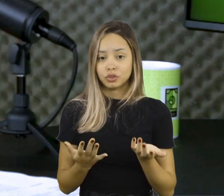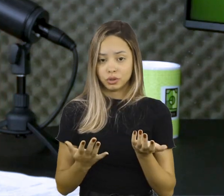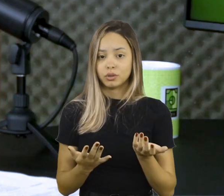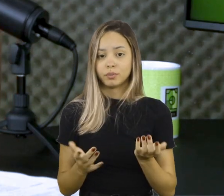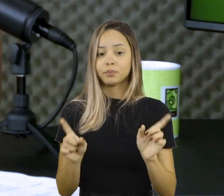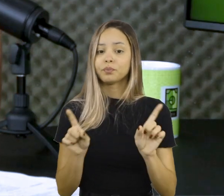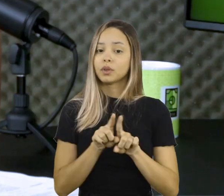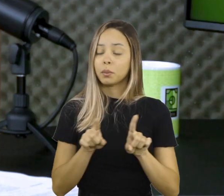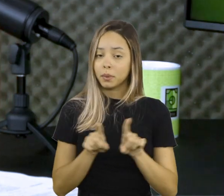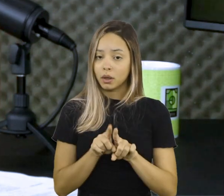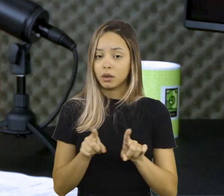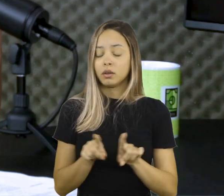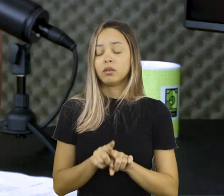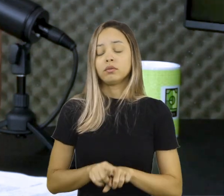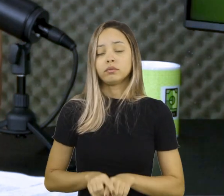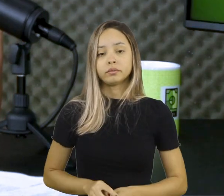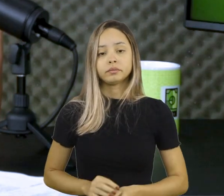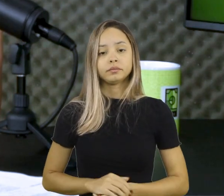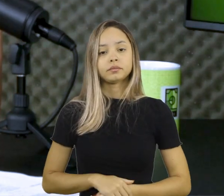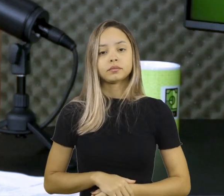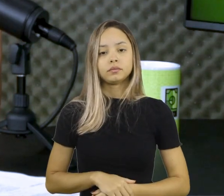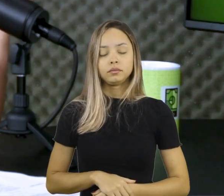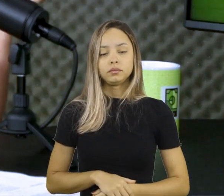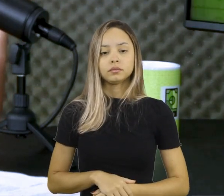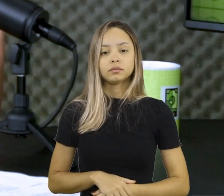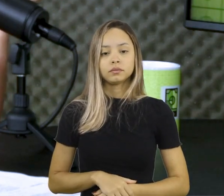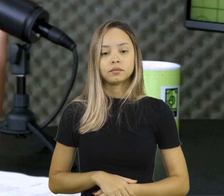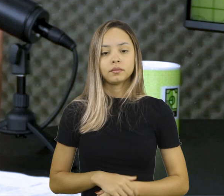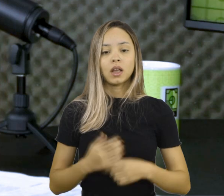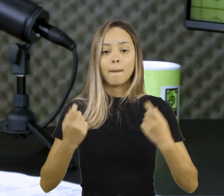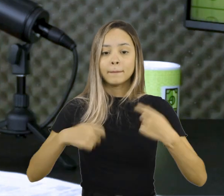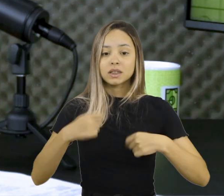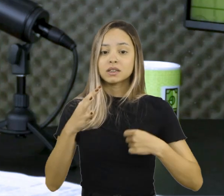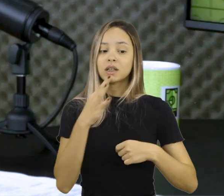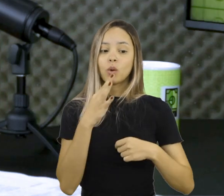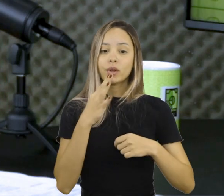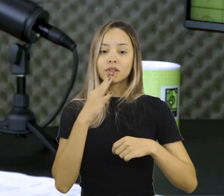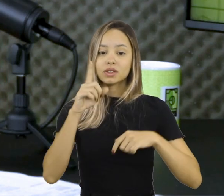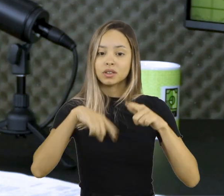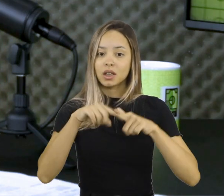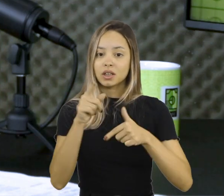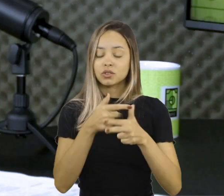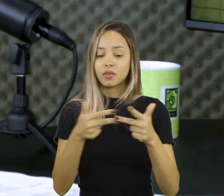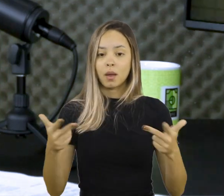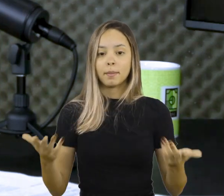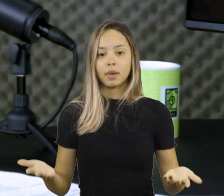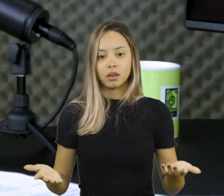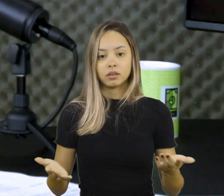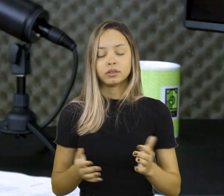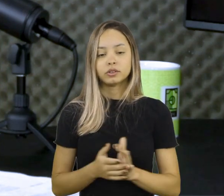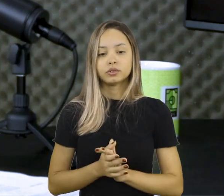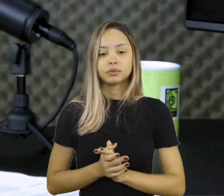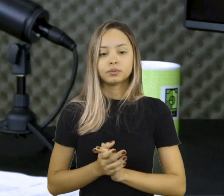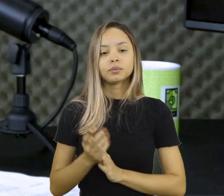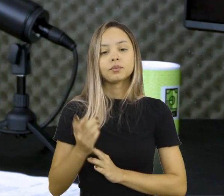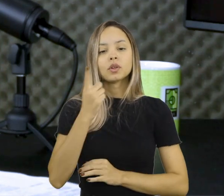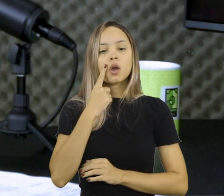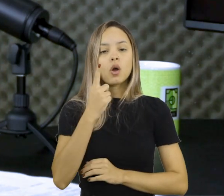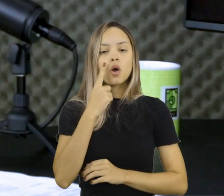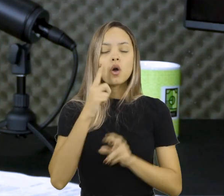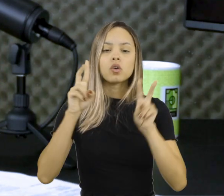outra história mas você precisa se familiarizar com as ferramentas professora Falando de